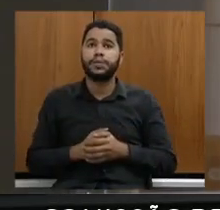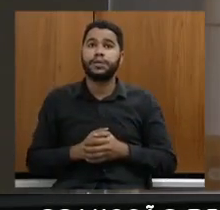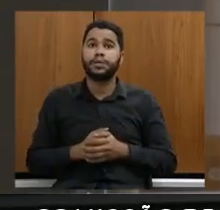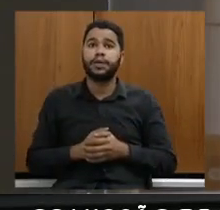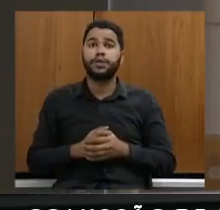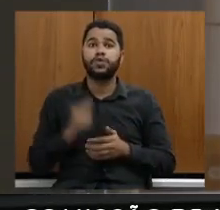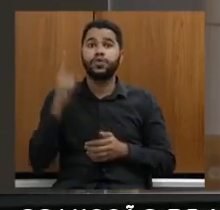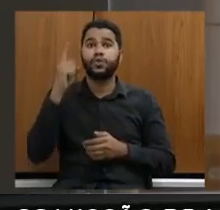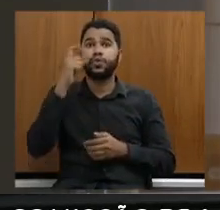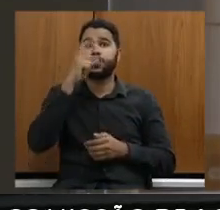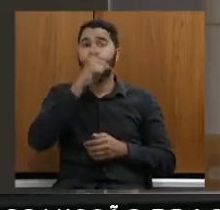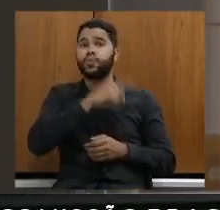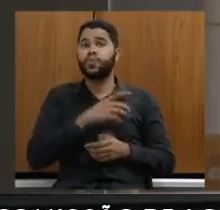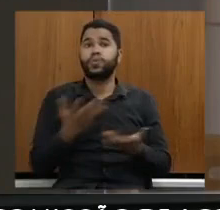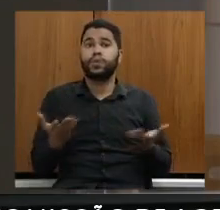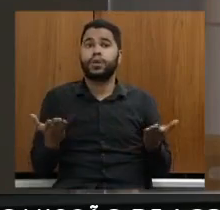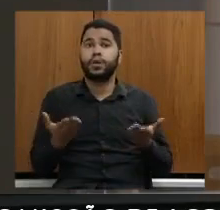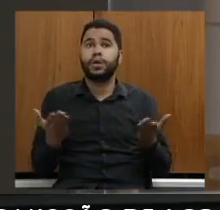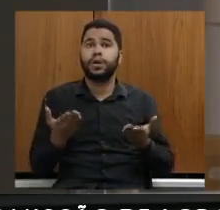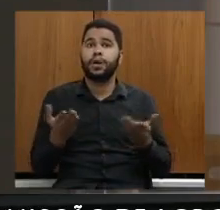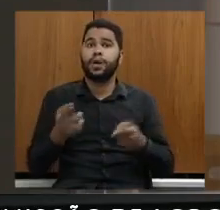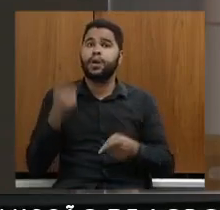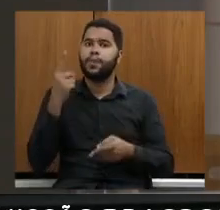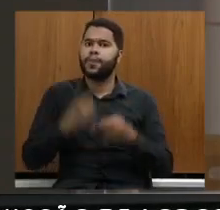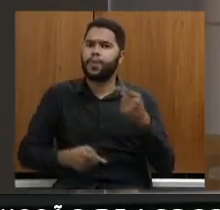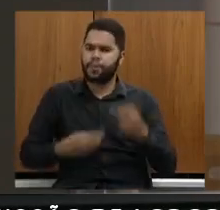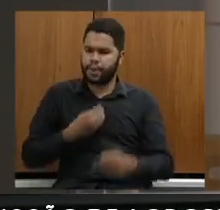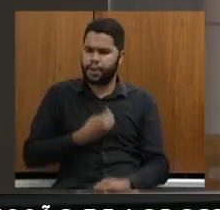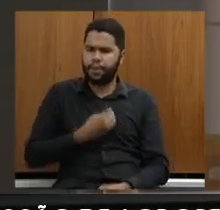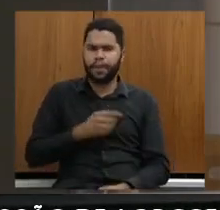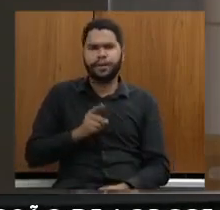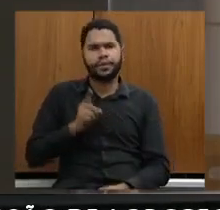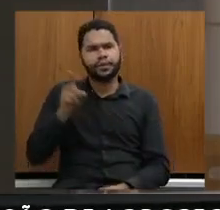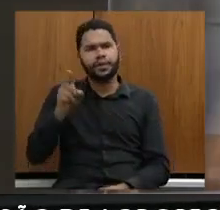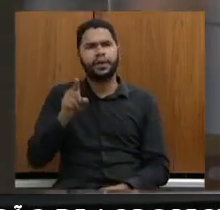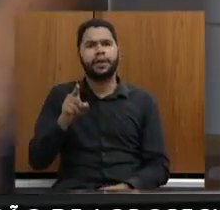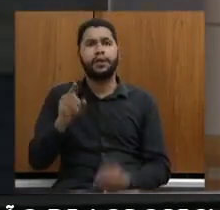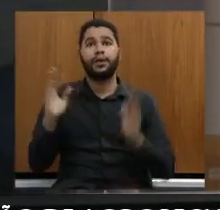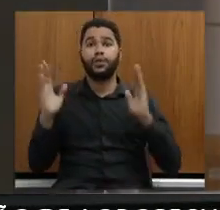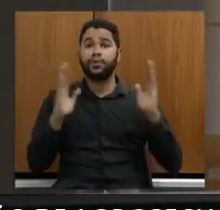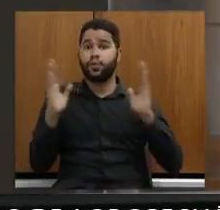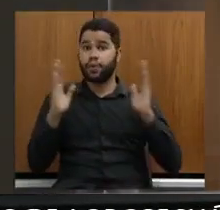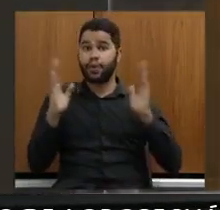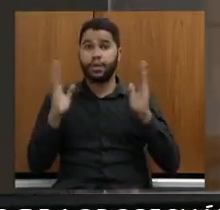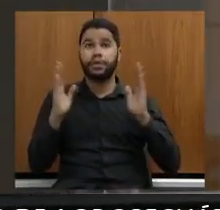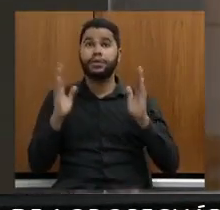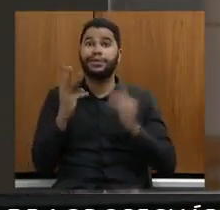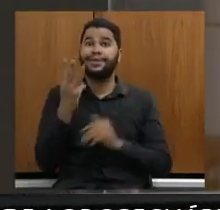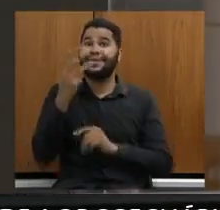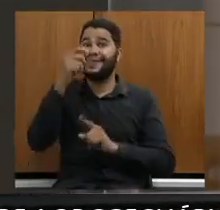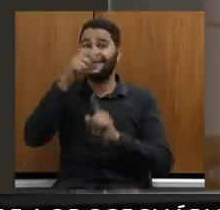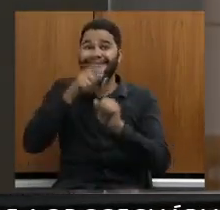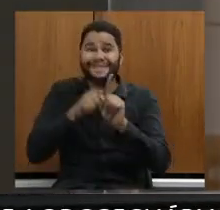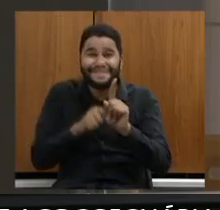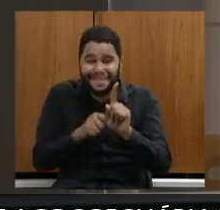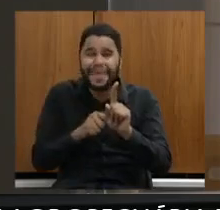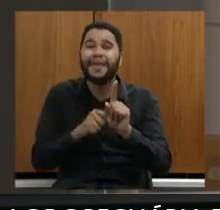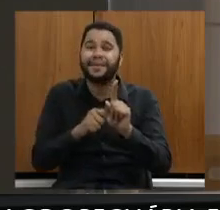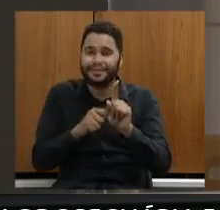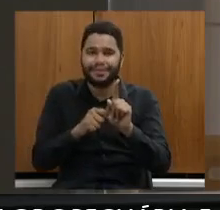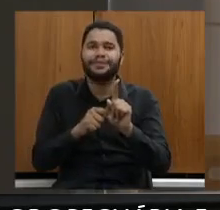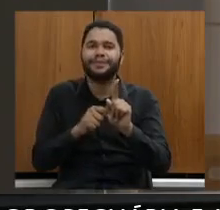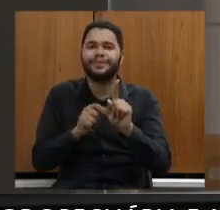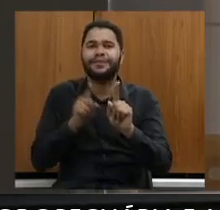dificuldade a ponte de ser querendo ser Proibir a presença delas lá Inclusive durante a pandemia elas ficaram três meses fora